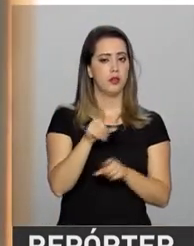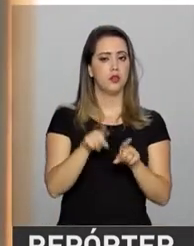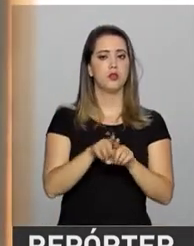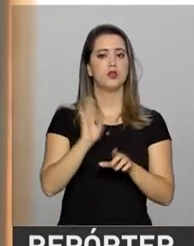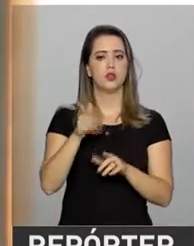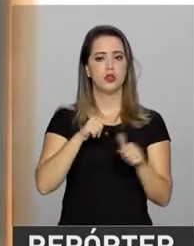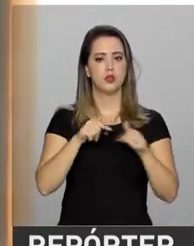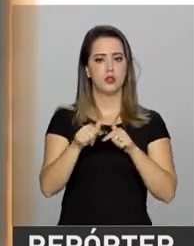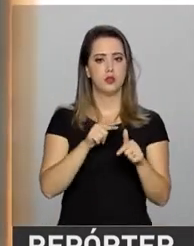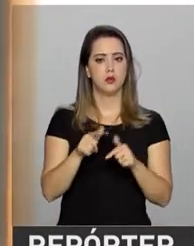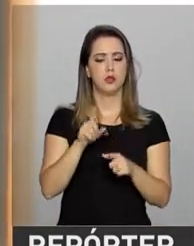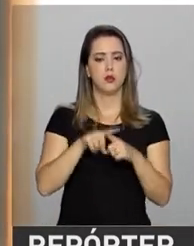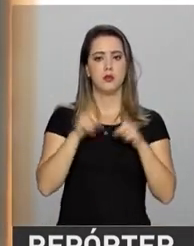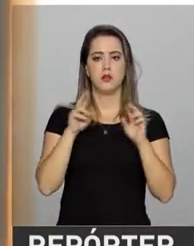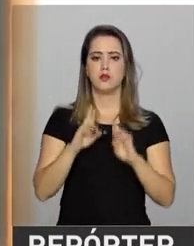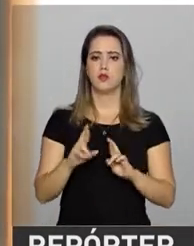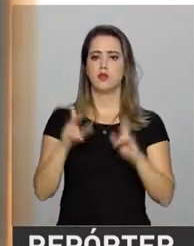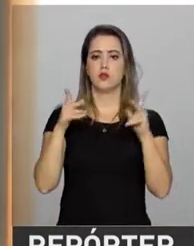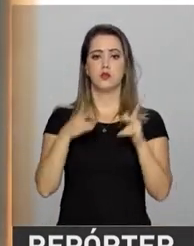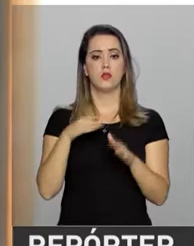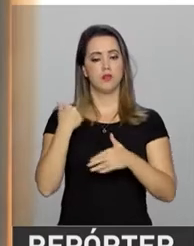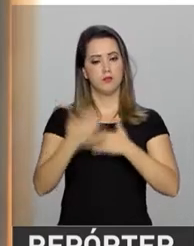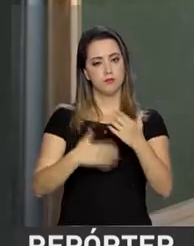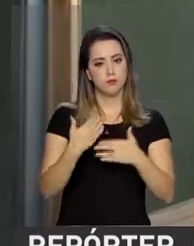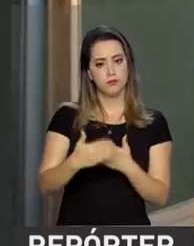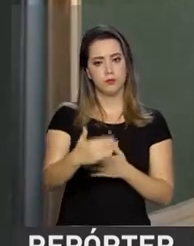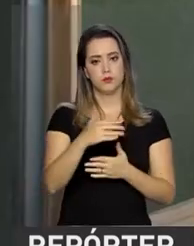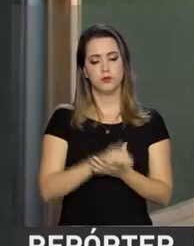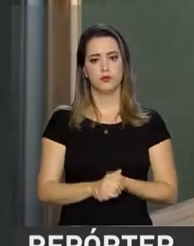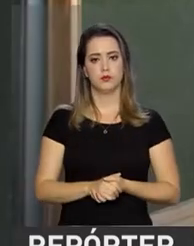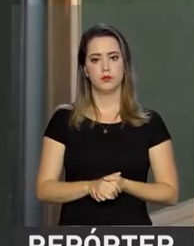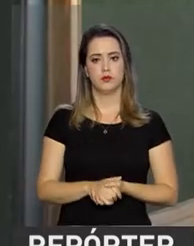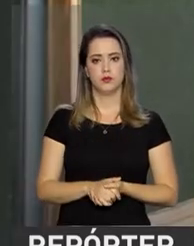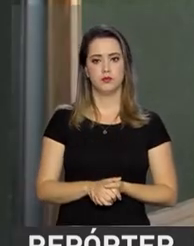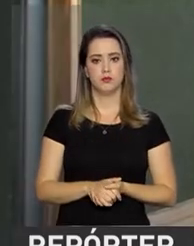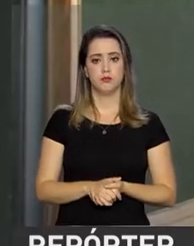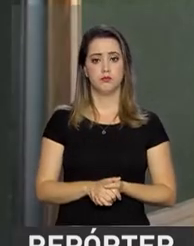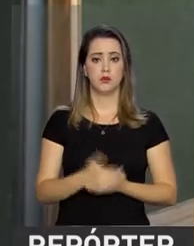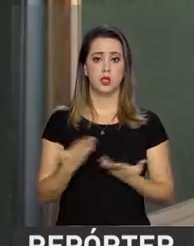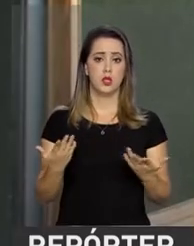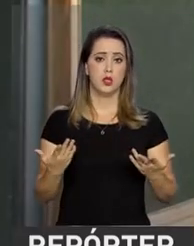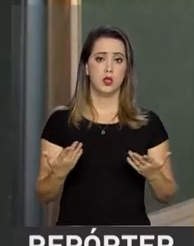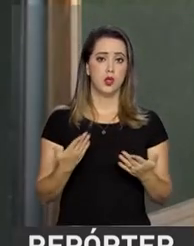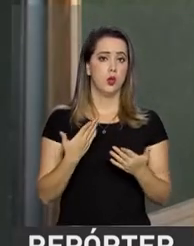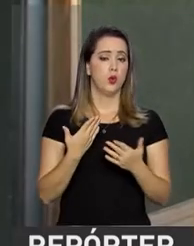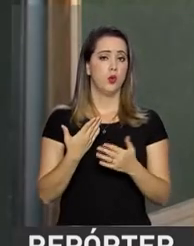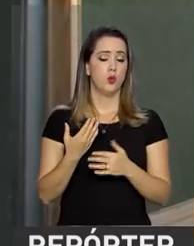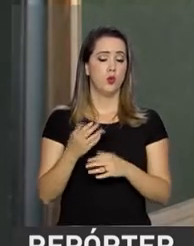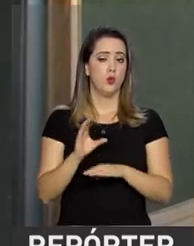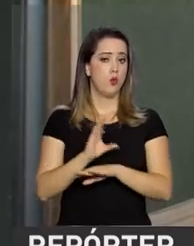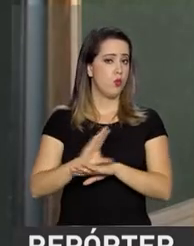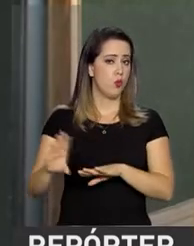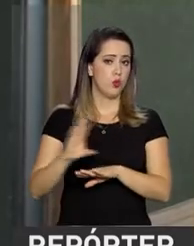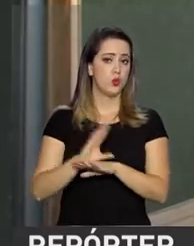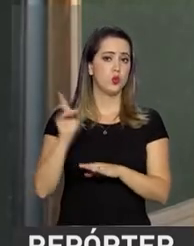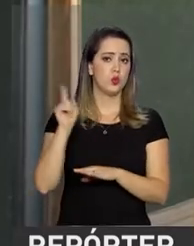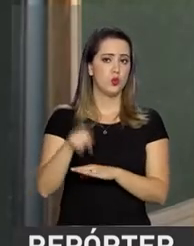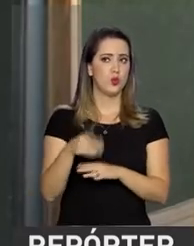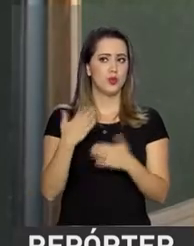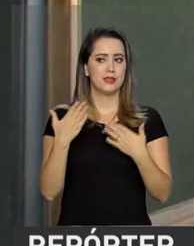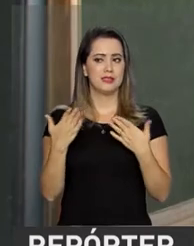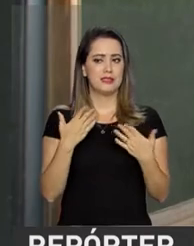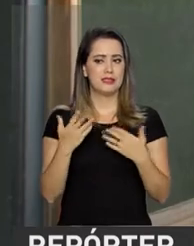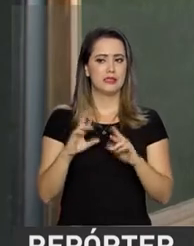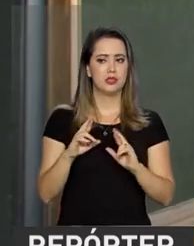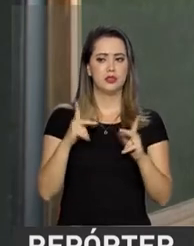diz que fez a diferença na sua formação. A licenciatura é sempre um mistério para nós estudantes. De primeiro